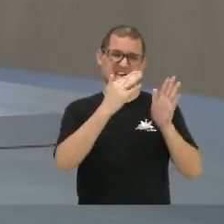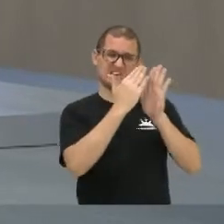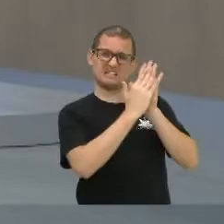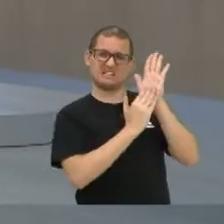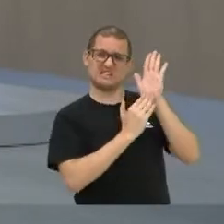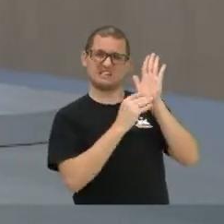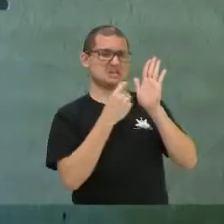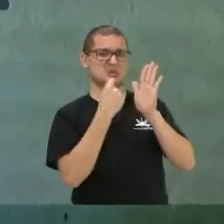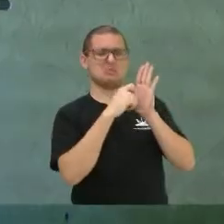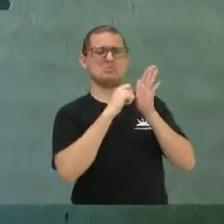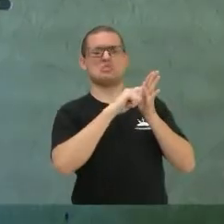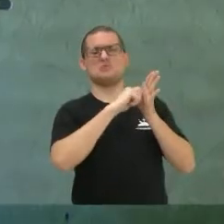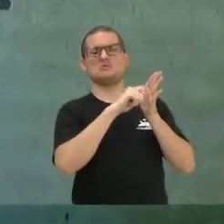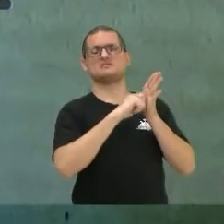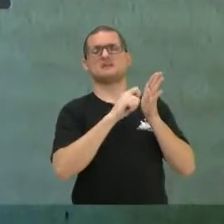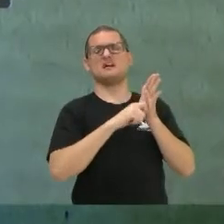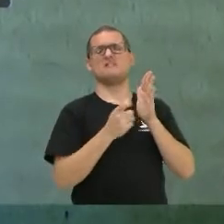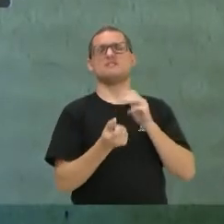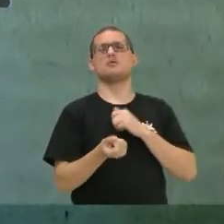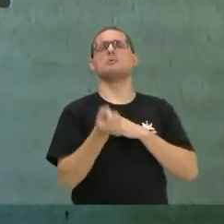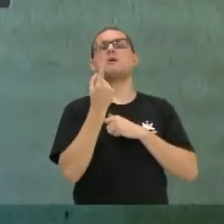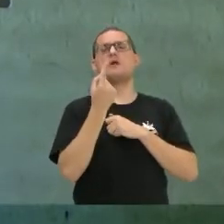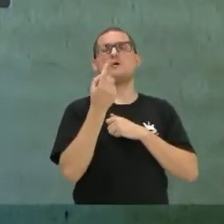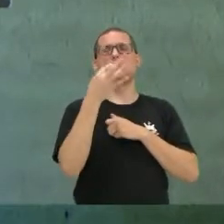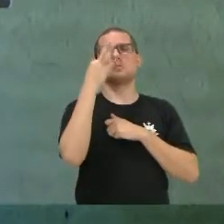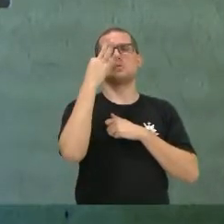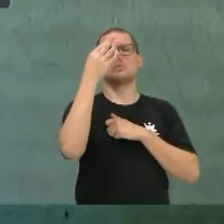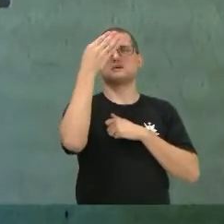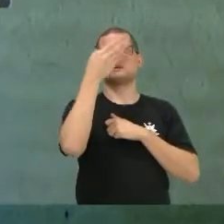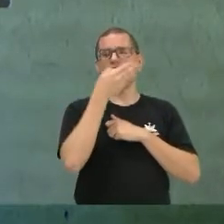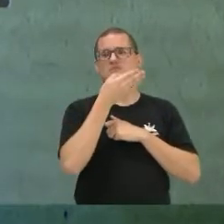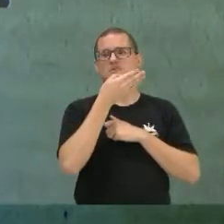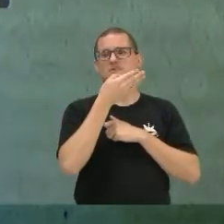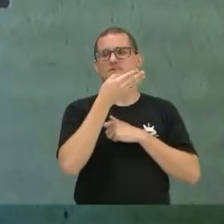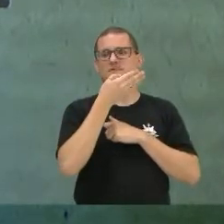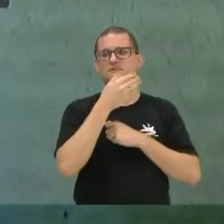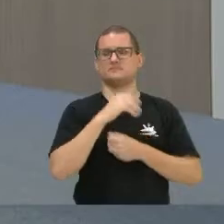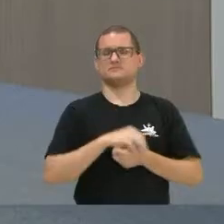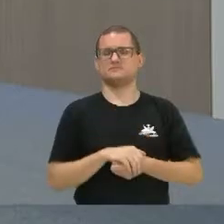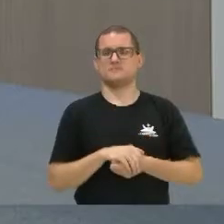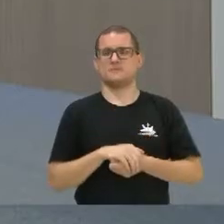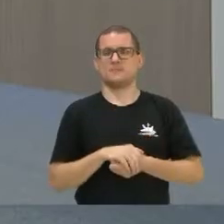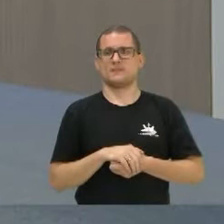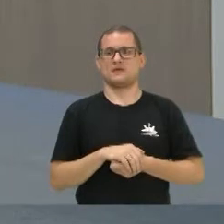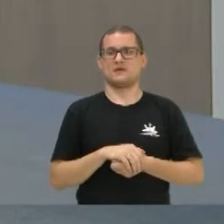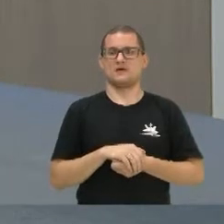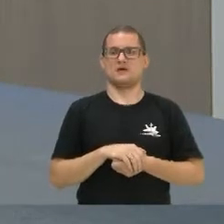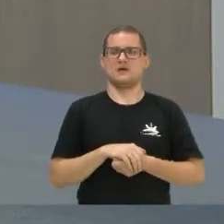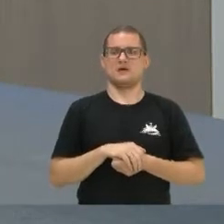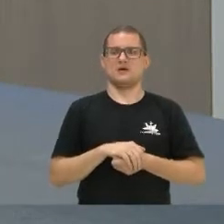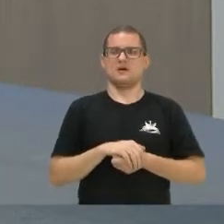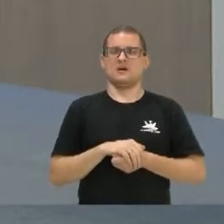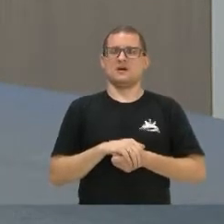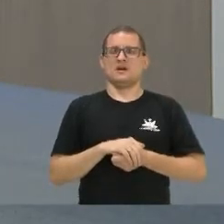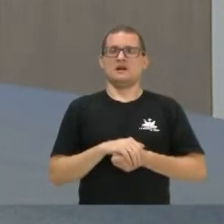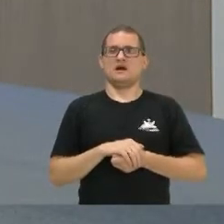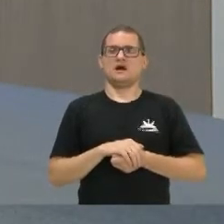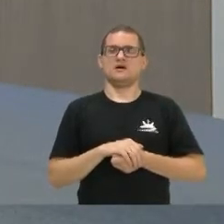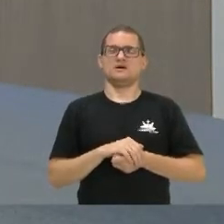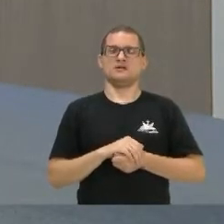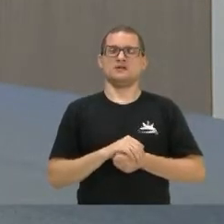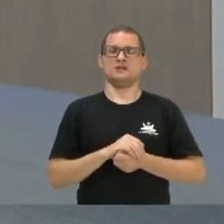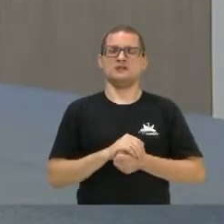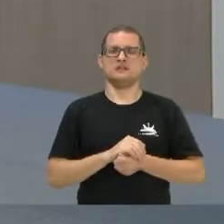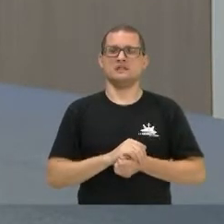testemunho suponho que eu leitor conheça eu saiba é mas aqui